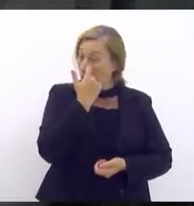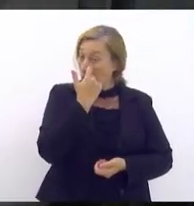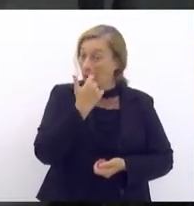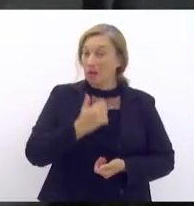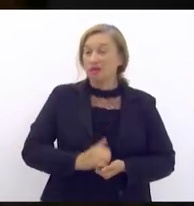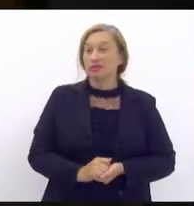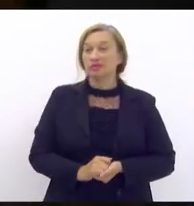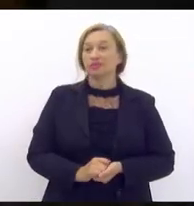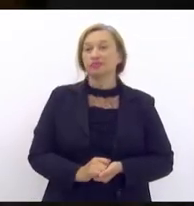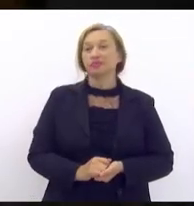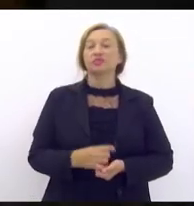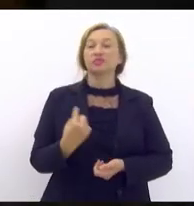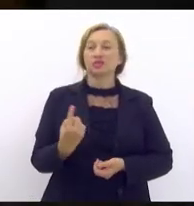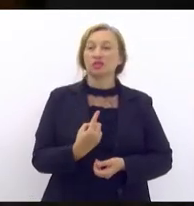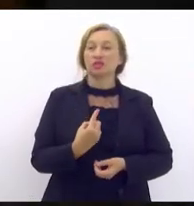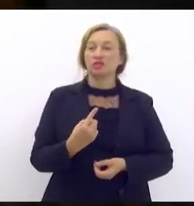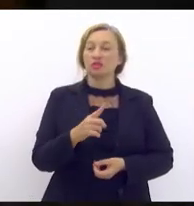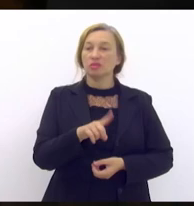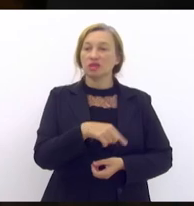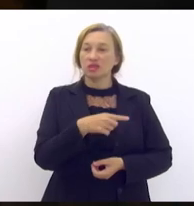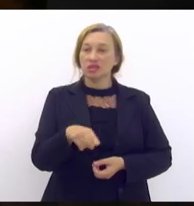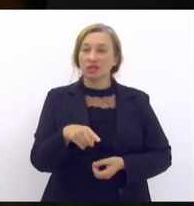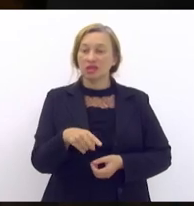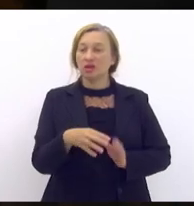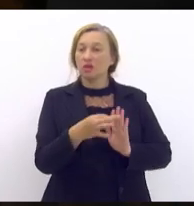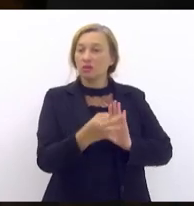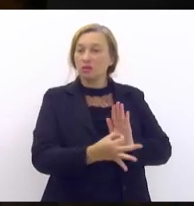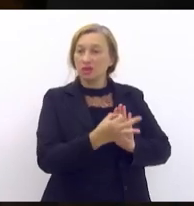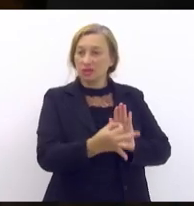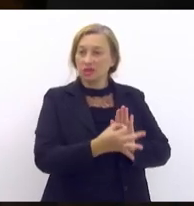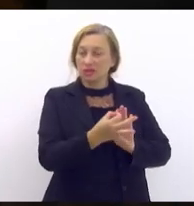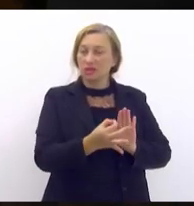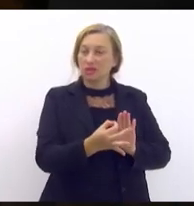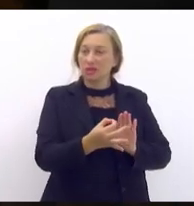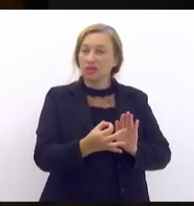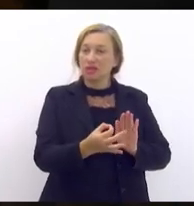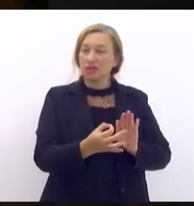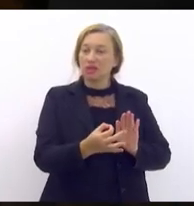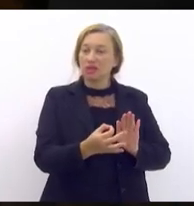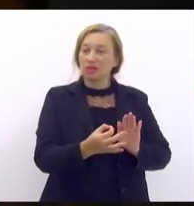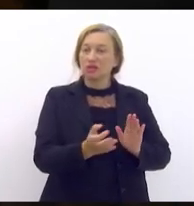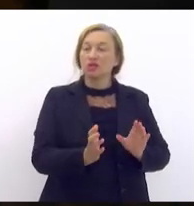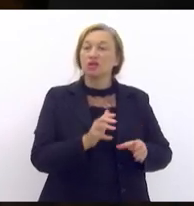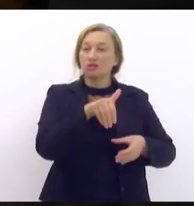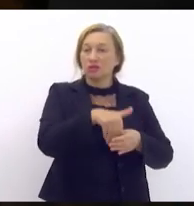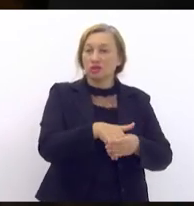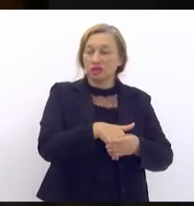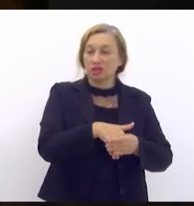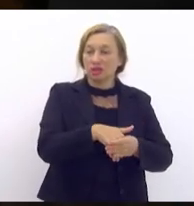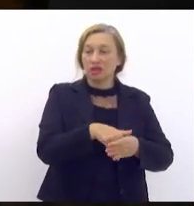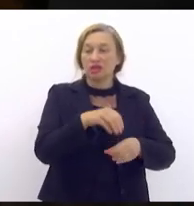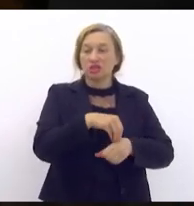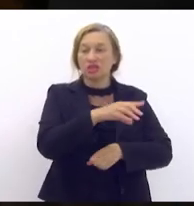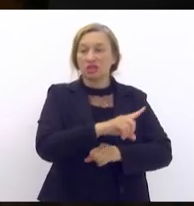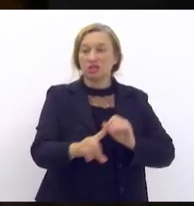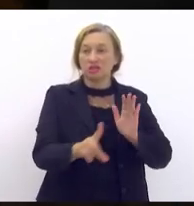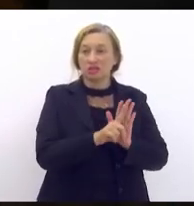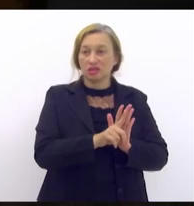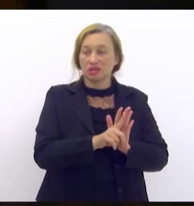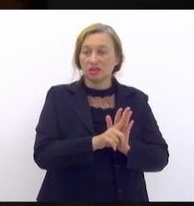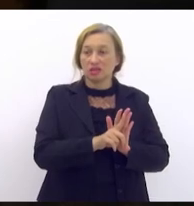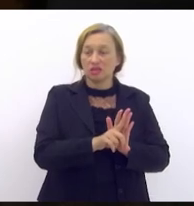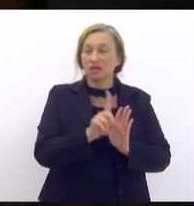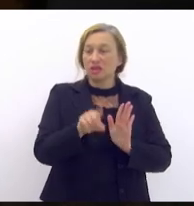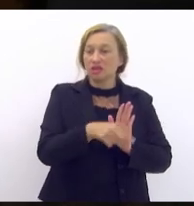proceder? Nós vamos rejeitar o parecer. É isso. E votar a indicação legislativa. Obrigado. Rejeitado